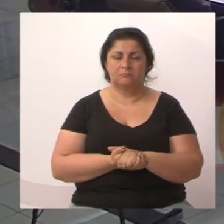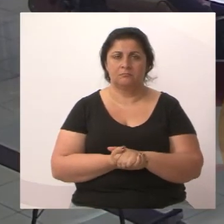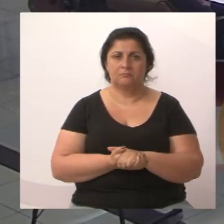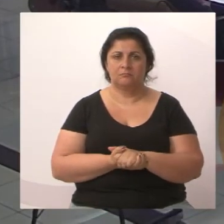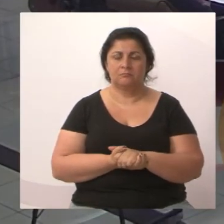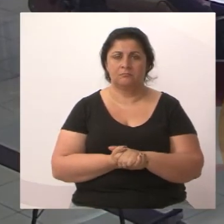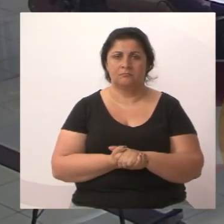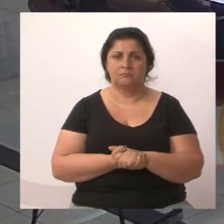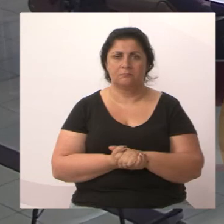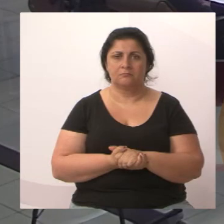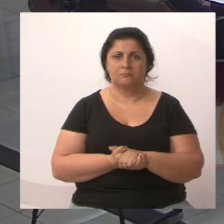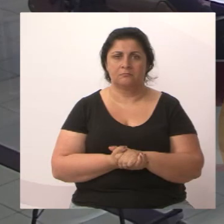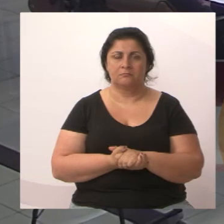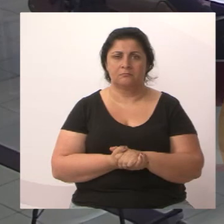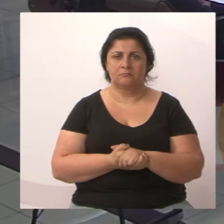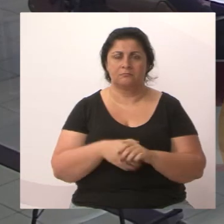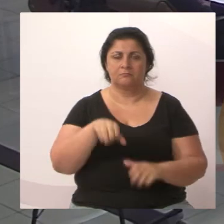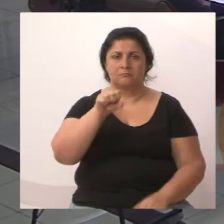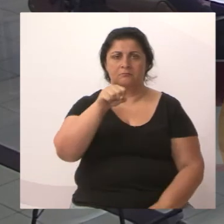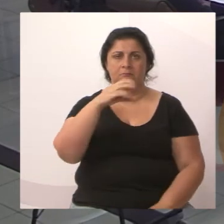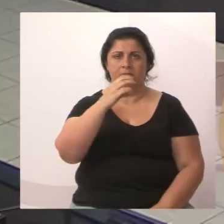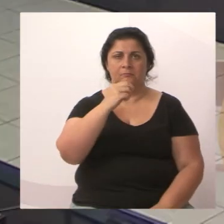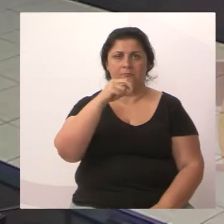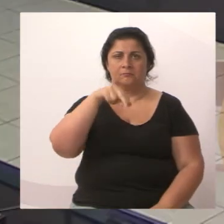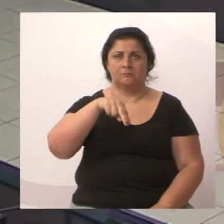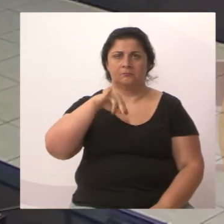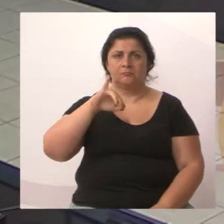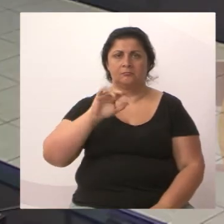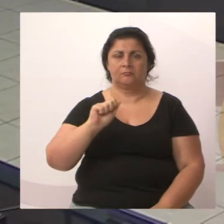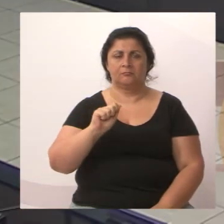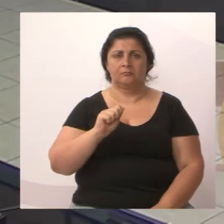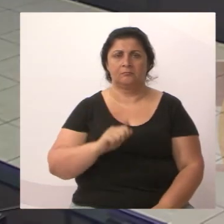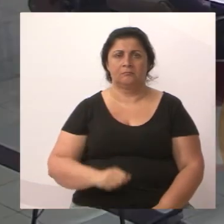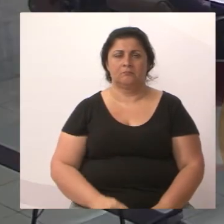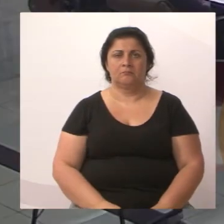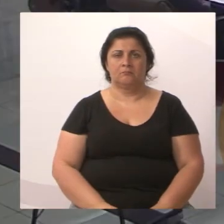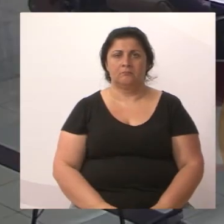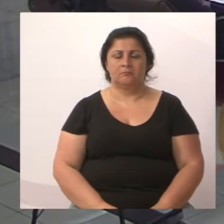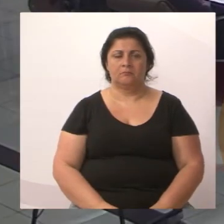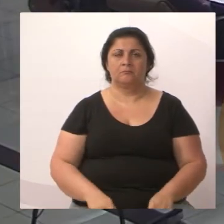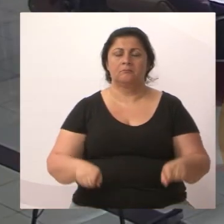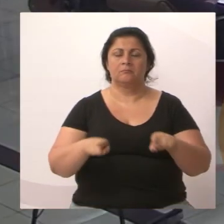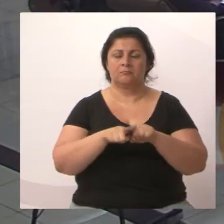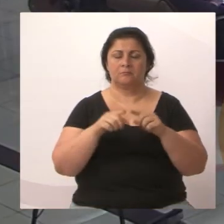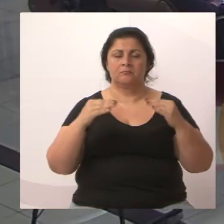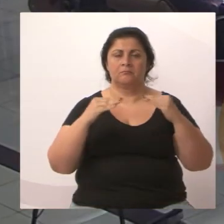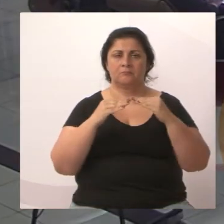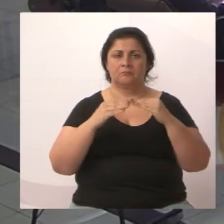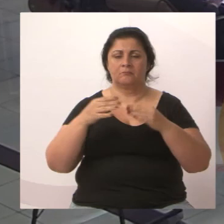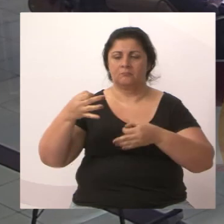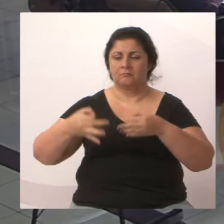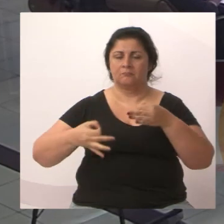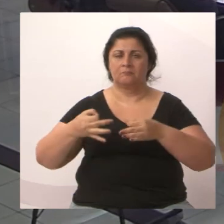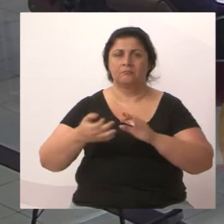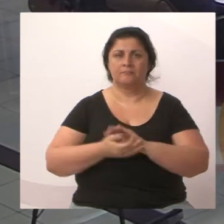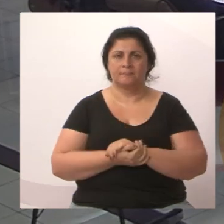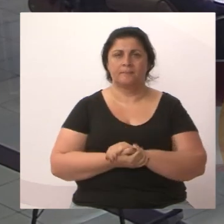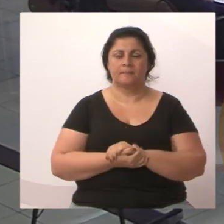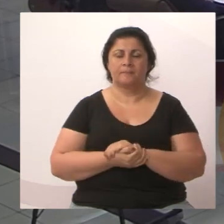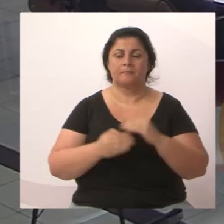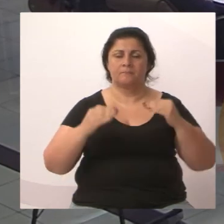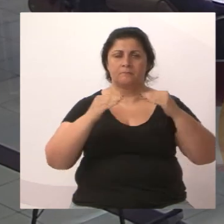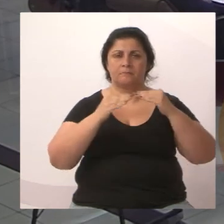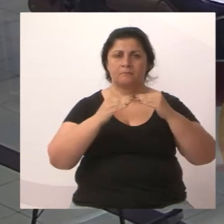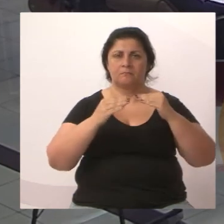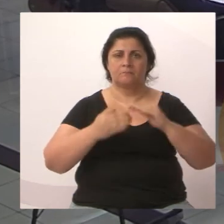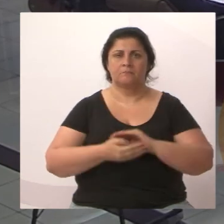Como vota a vereadora Sônia Patas da Amizade? Eu também sou favorável ao Tribunal de Contas.